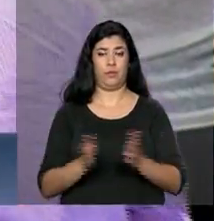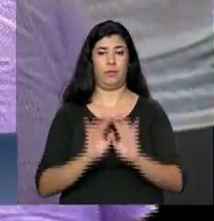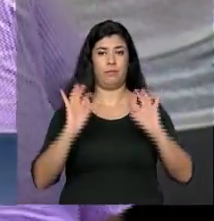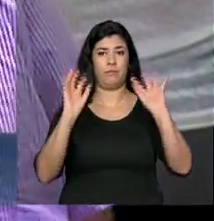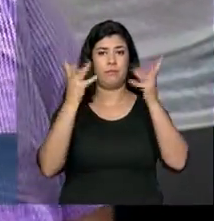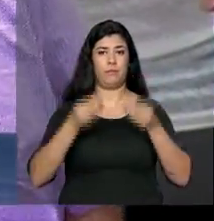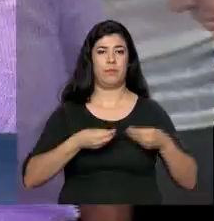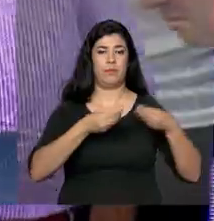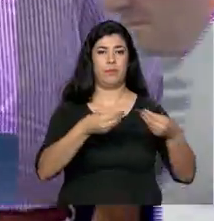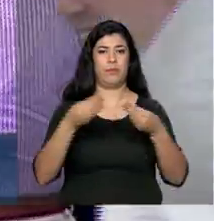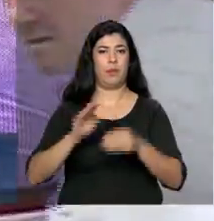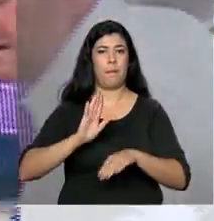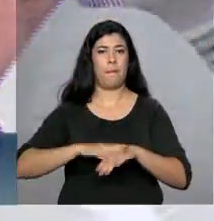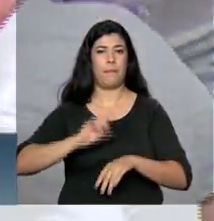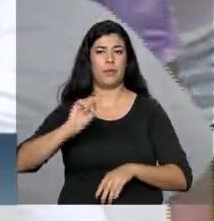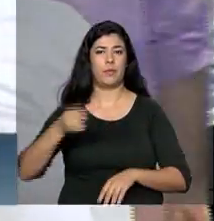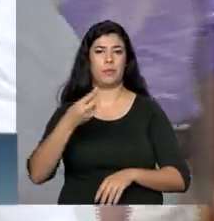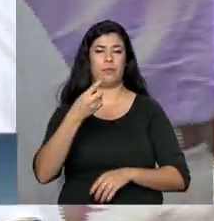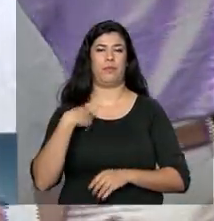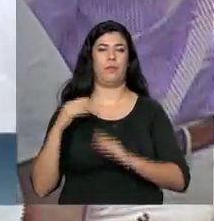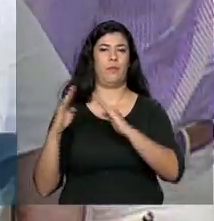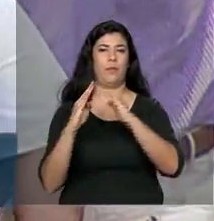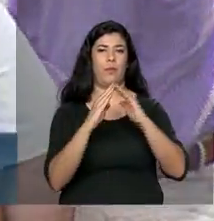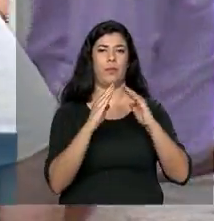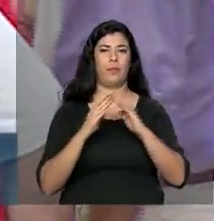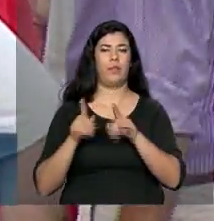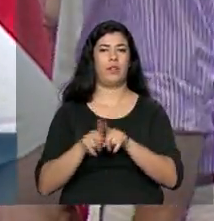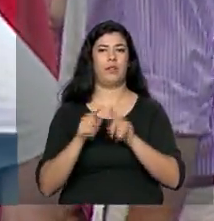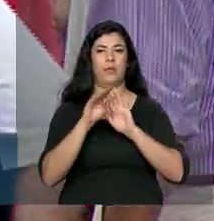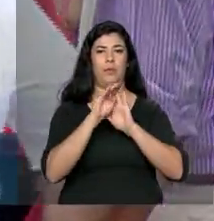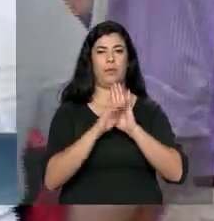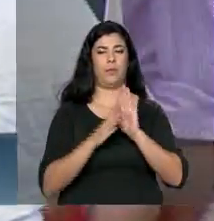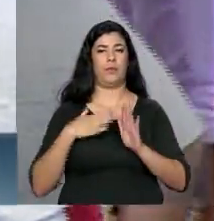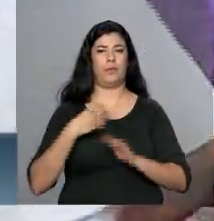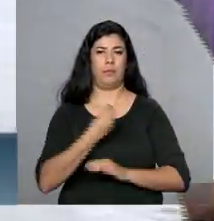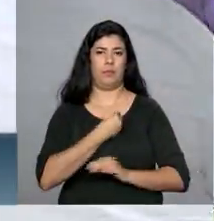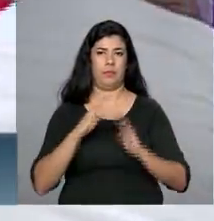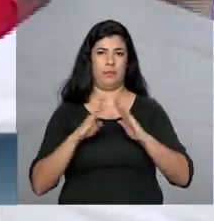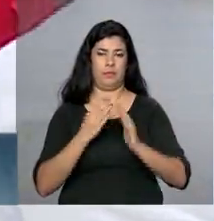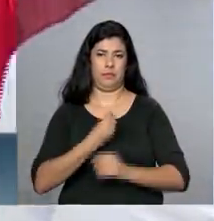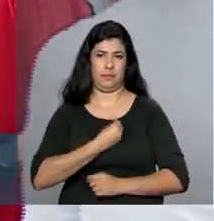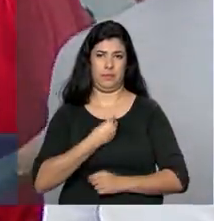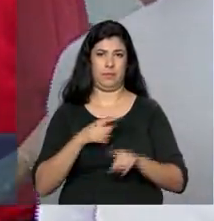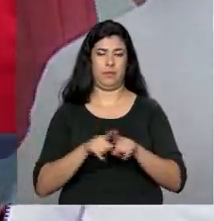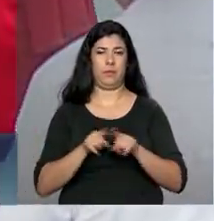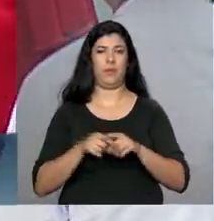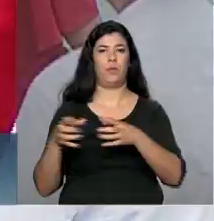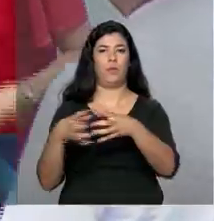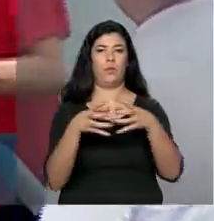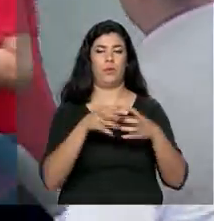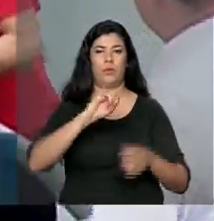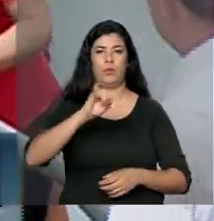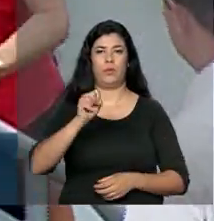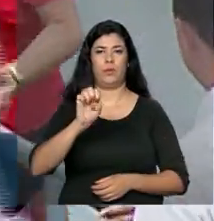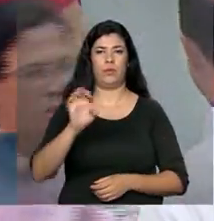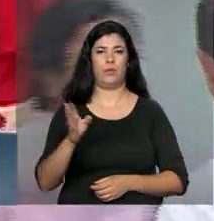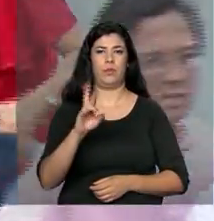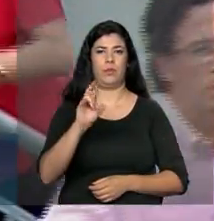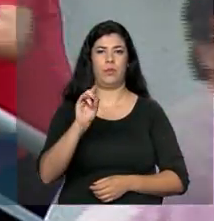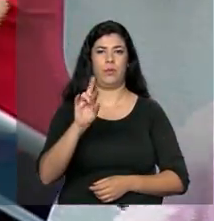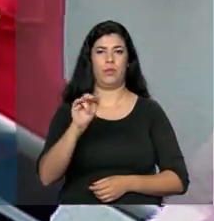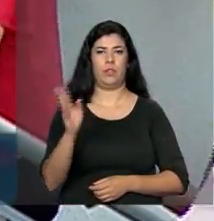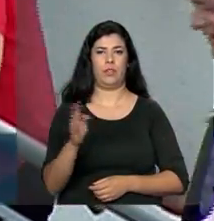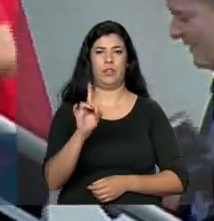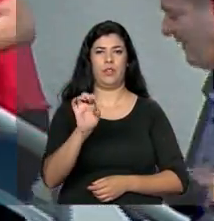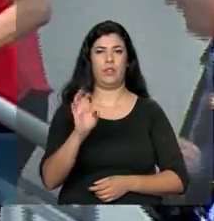cerimônia de entrega de mais de 1000 unidades habitacionais do programa Minha Casa Minha Vida no Conjunto José Rodrigues de